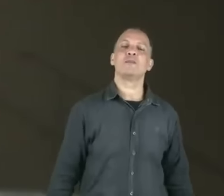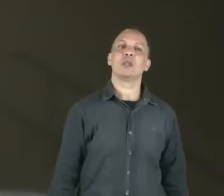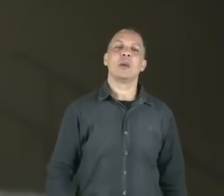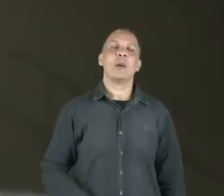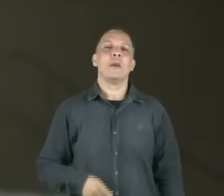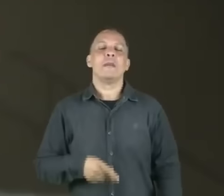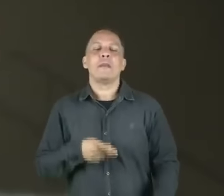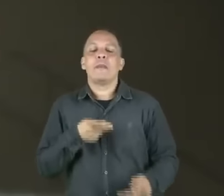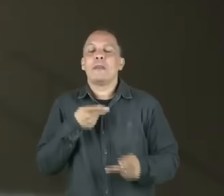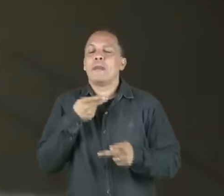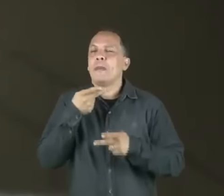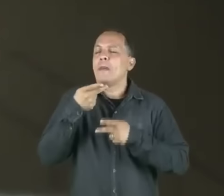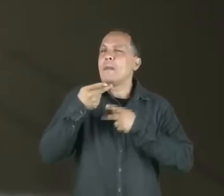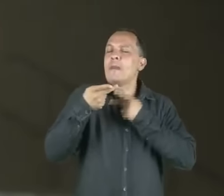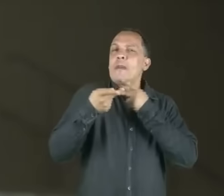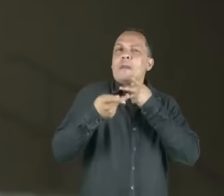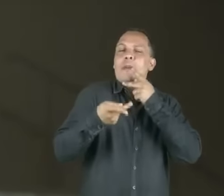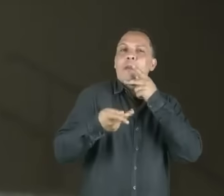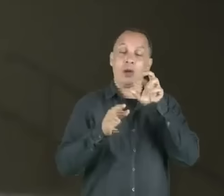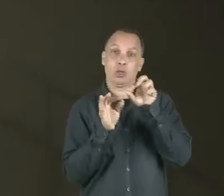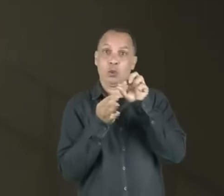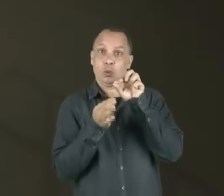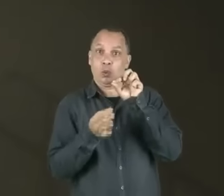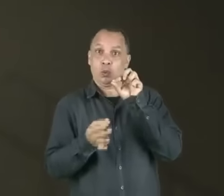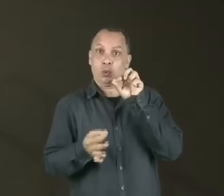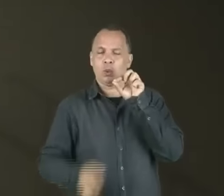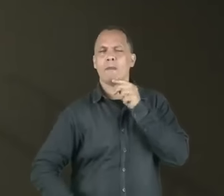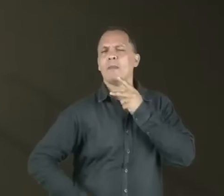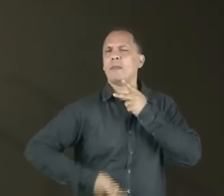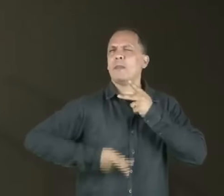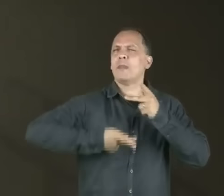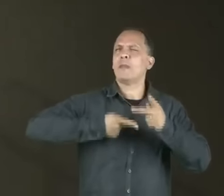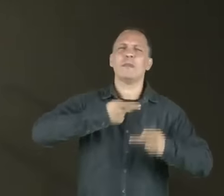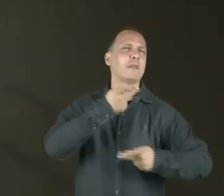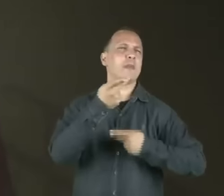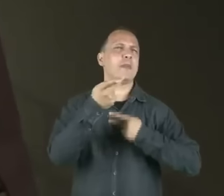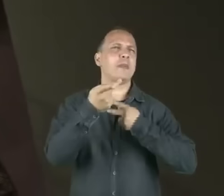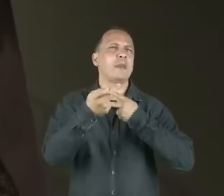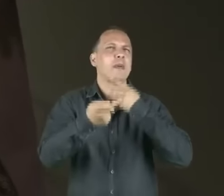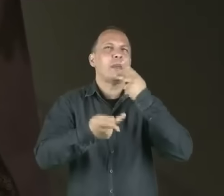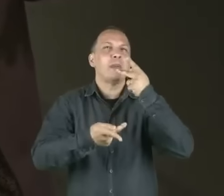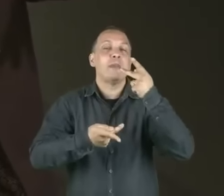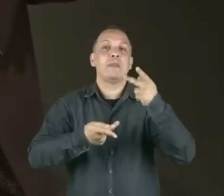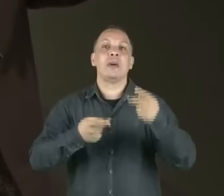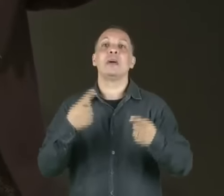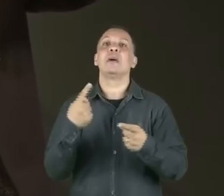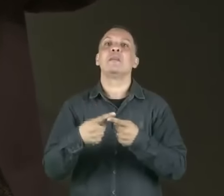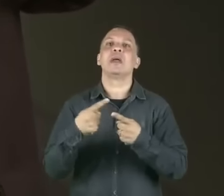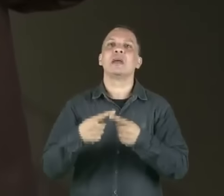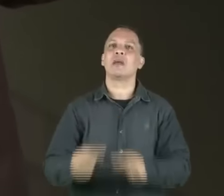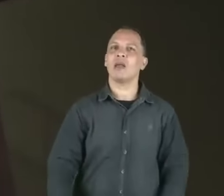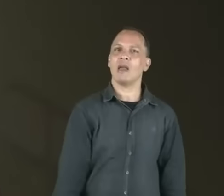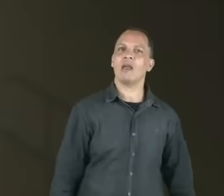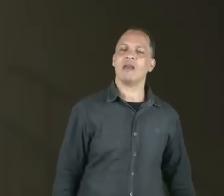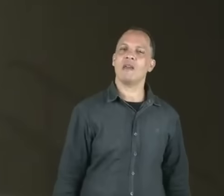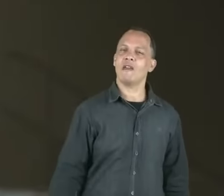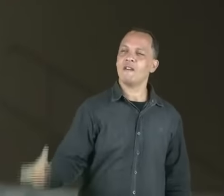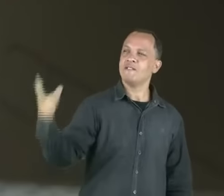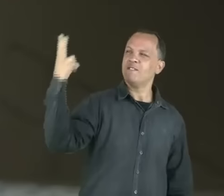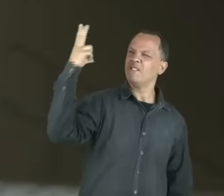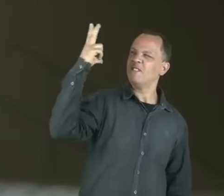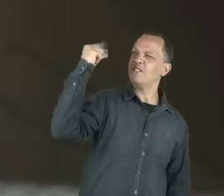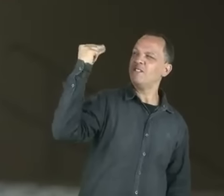aí é bom de travar diálogos com a sua interioridade com a sua subjetividade e muita gente não